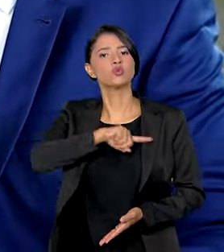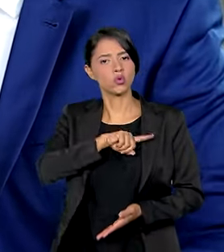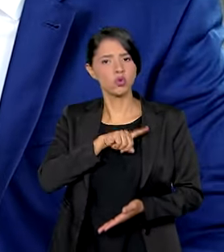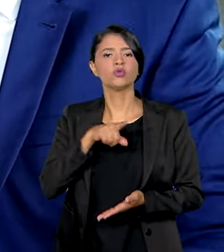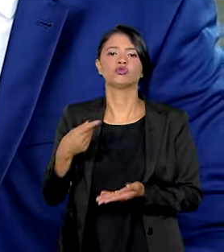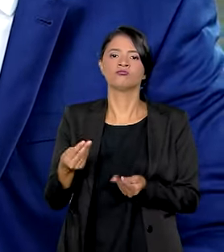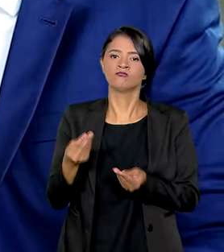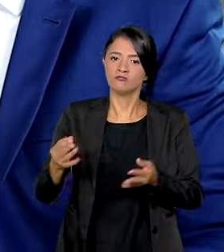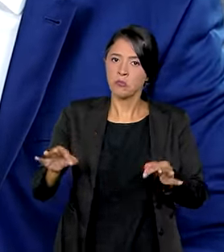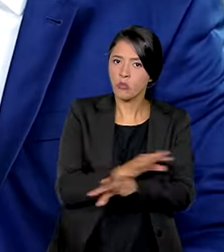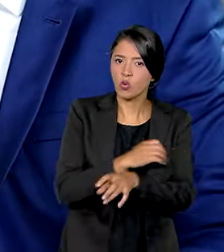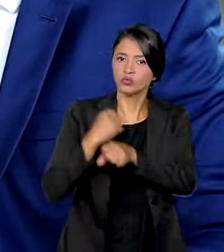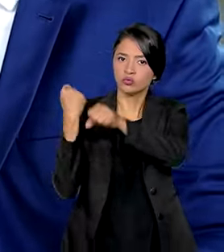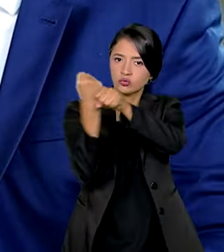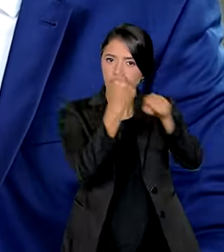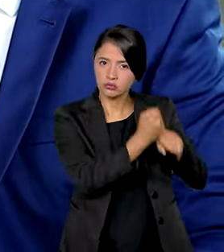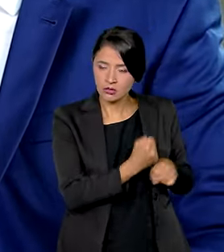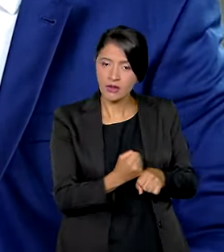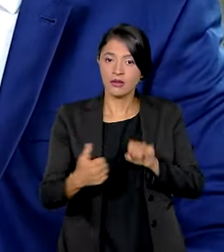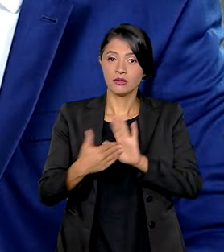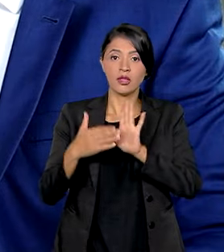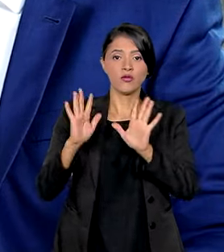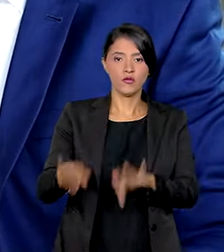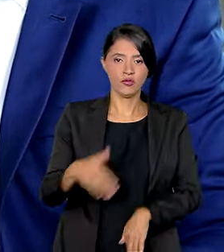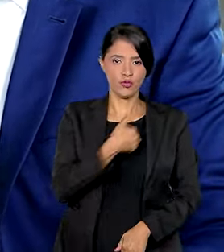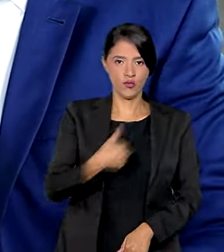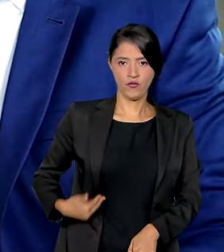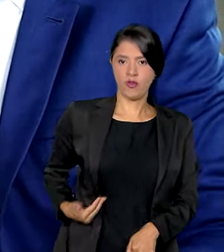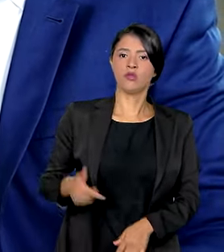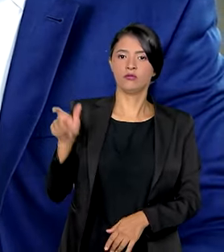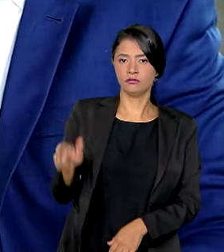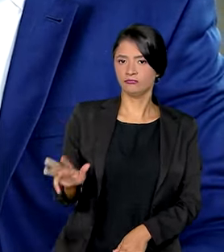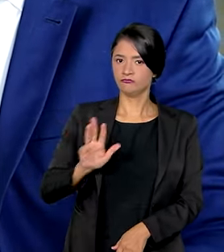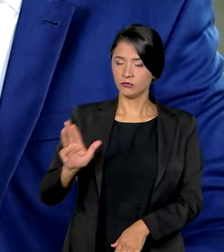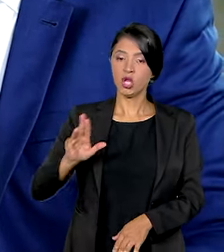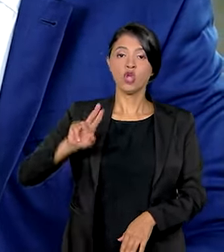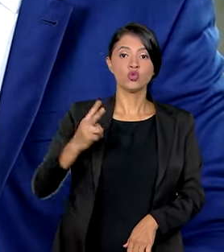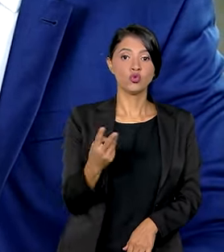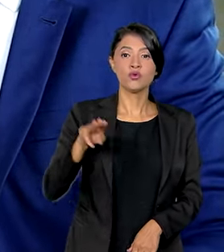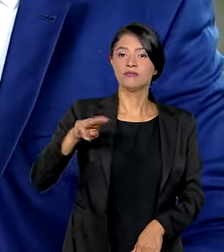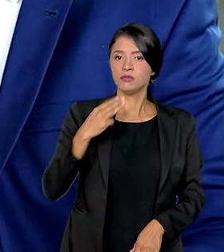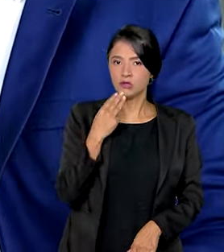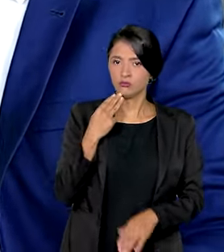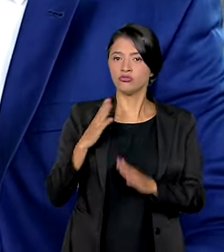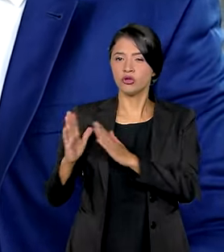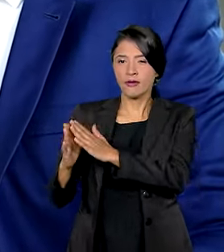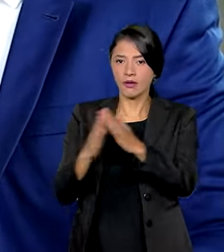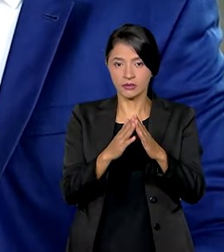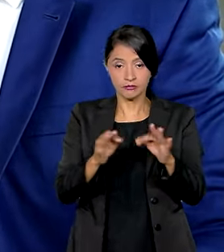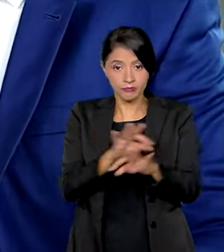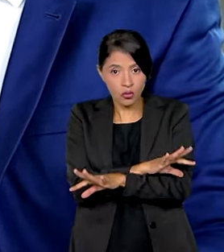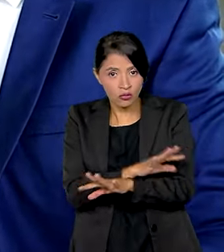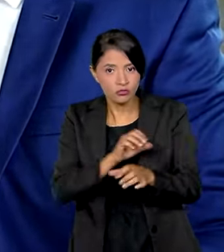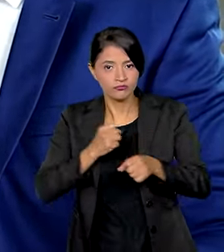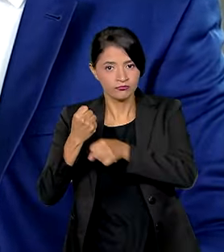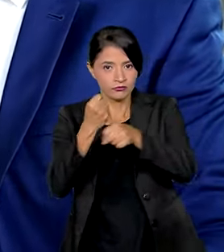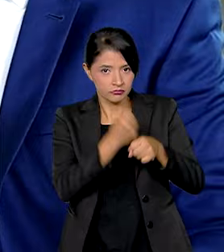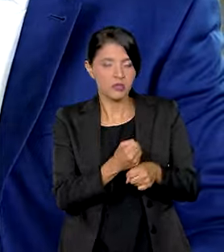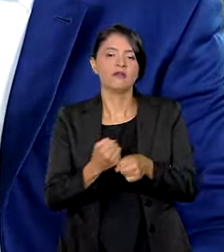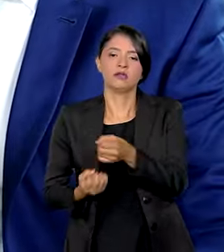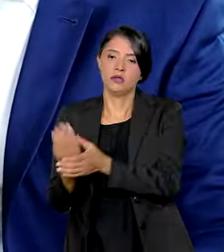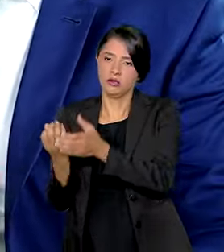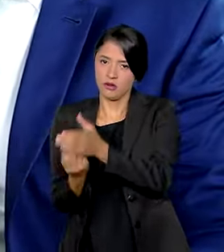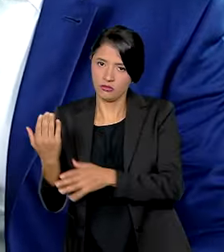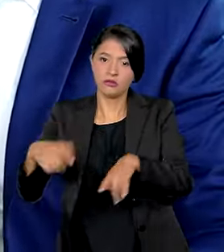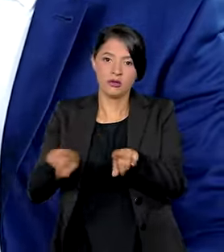compromisso de entregar, de contratar até o final do seu governo 2 milhões de unidades habitacionais. Entregando isso, presidente, serão